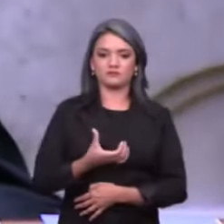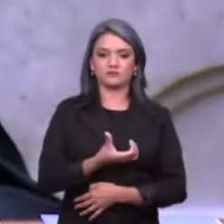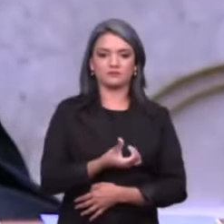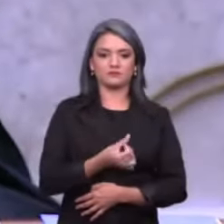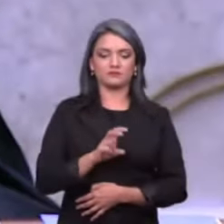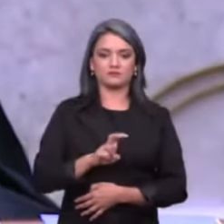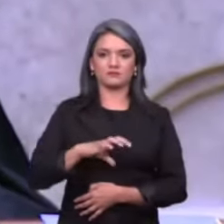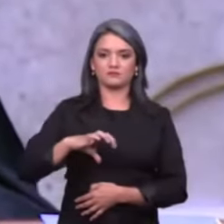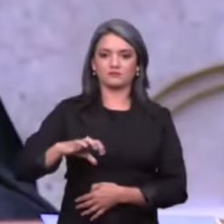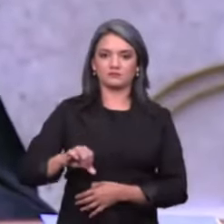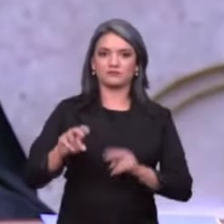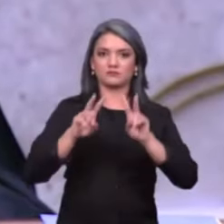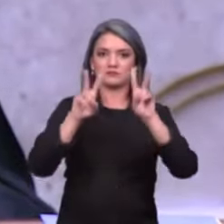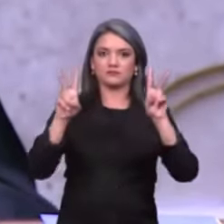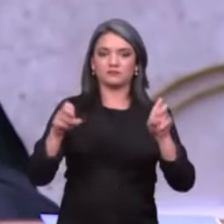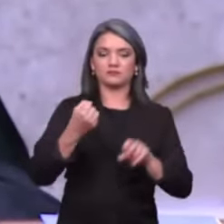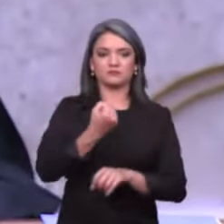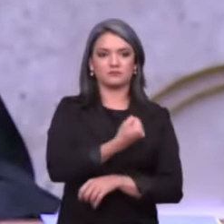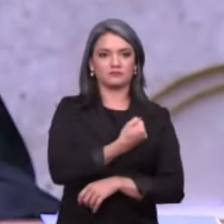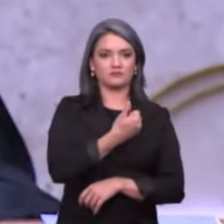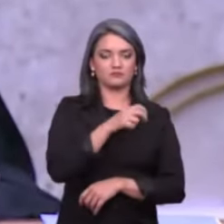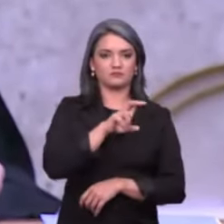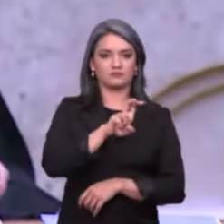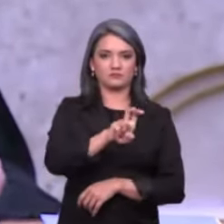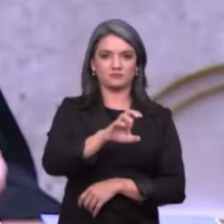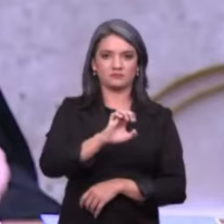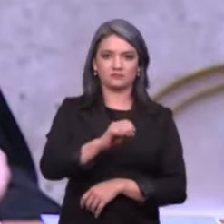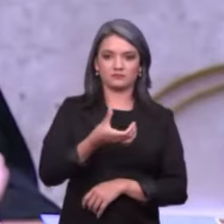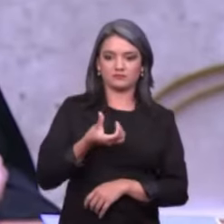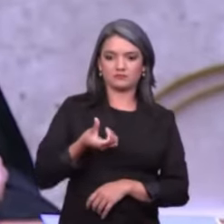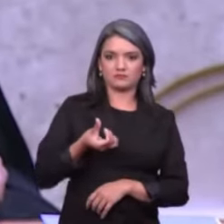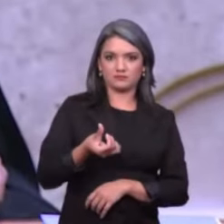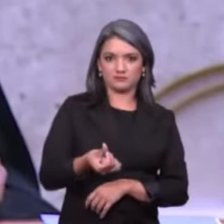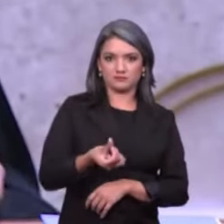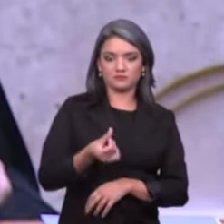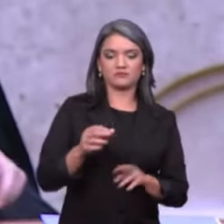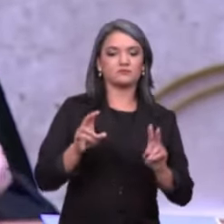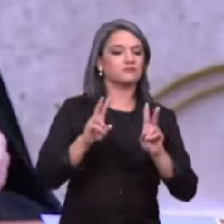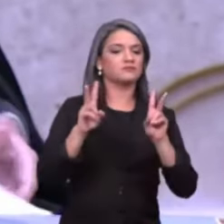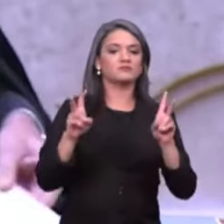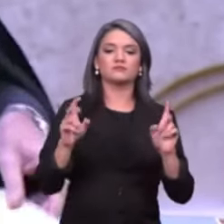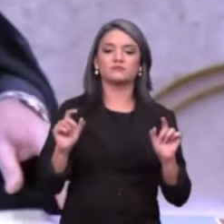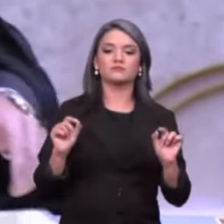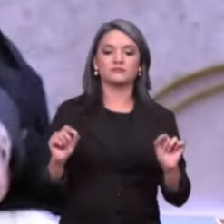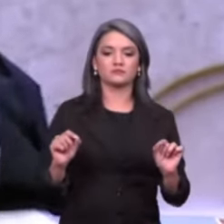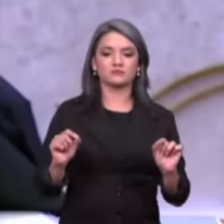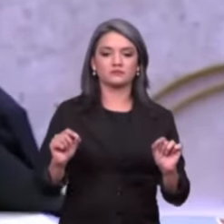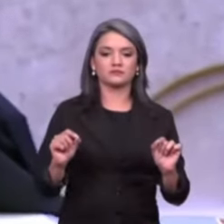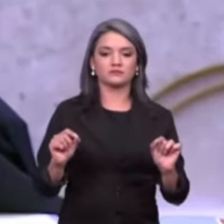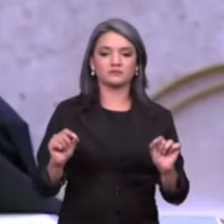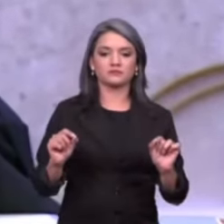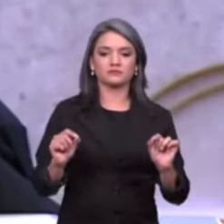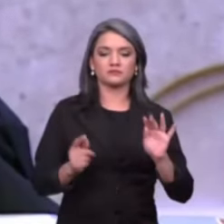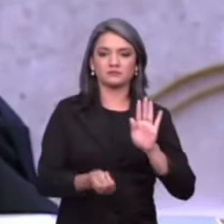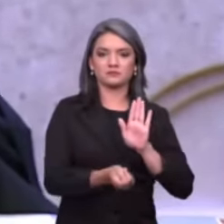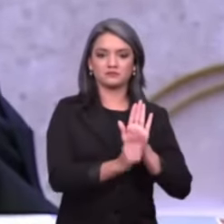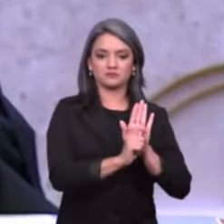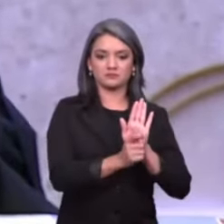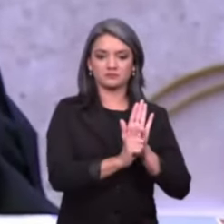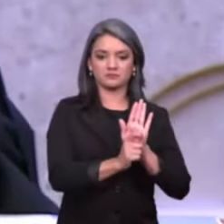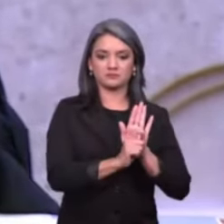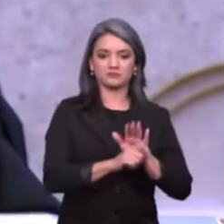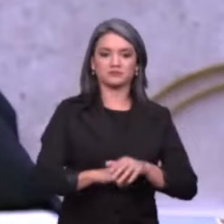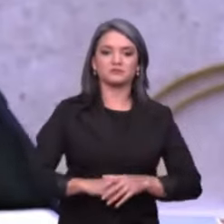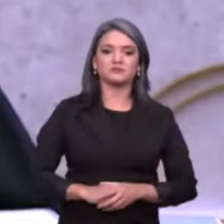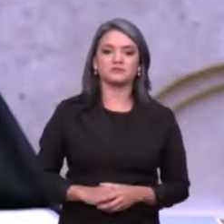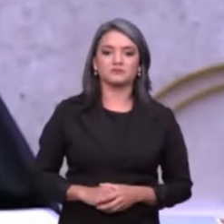635-659, ao tema 506, que envolve a controvertida questão das drogas.